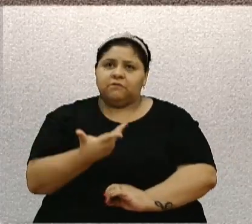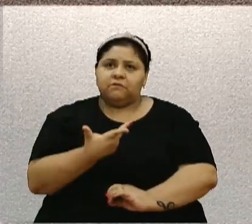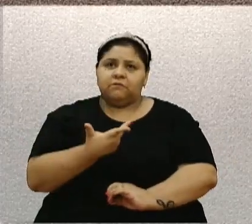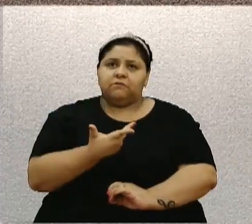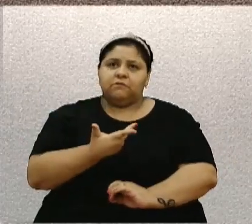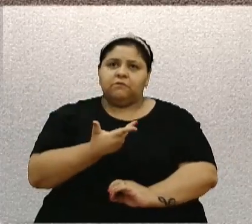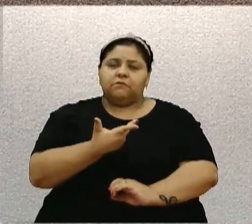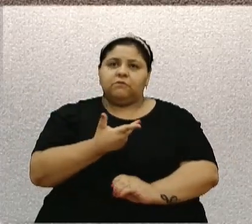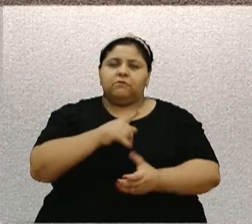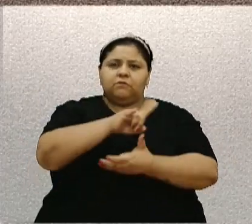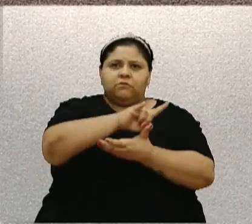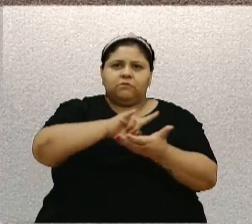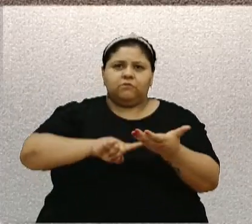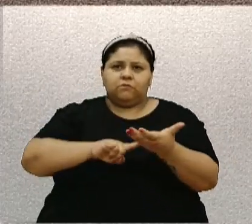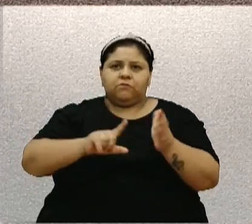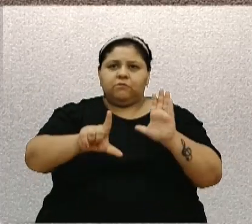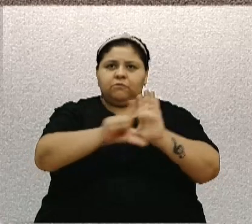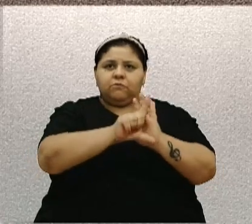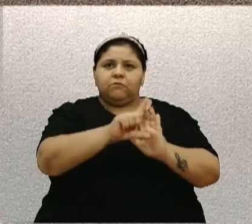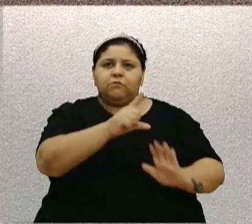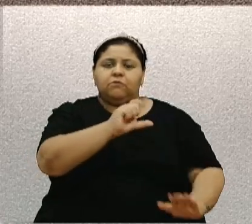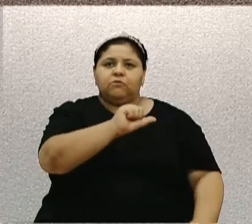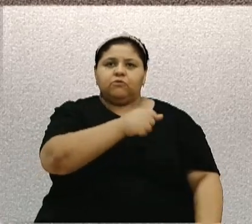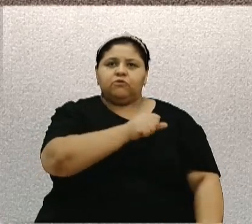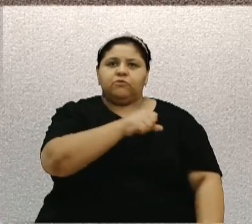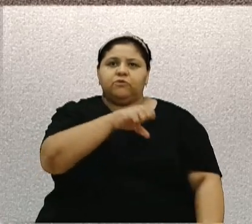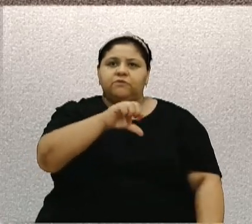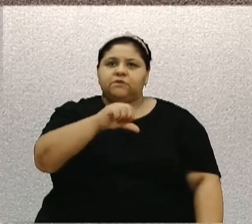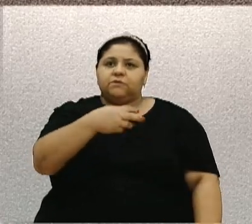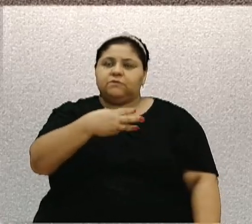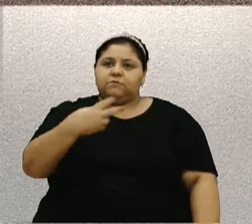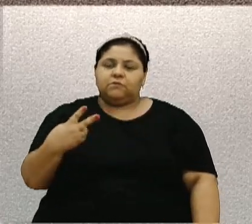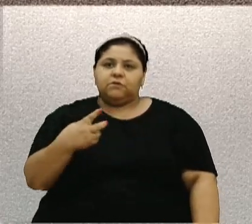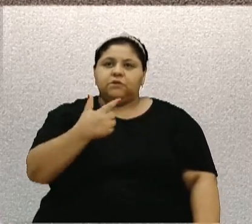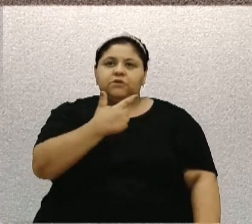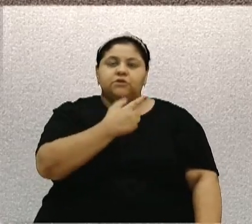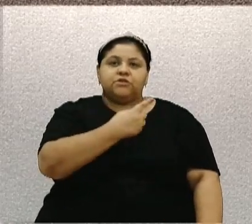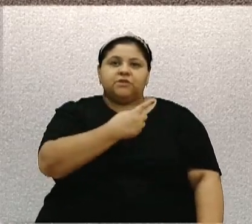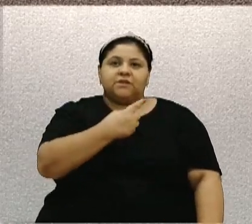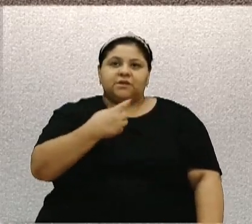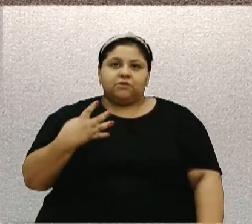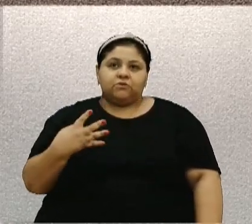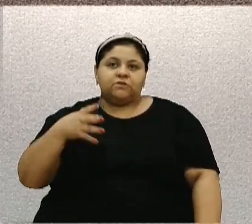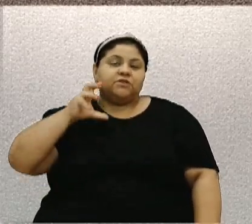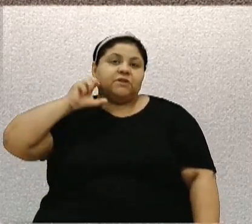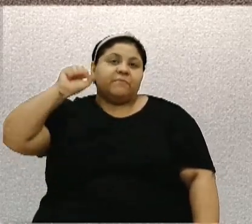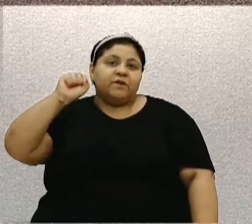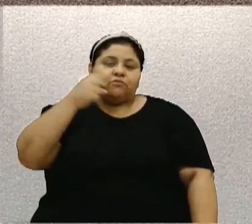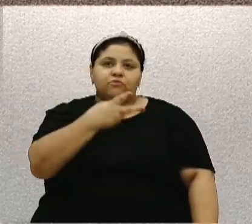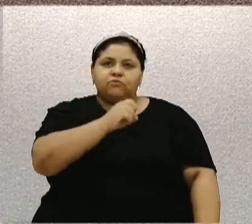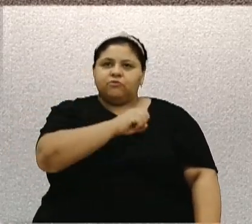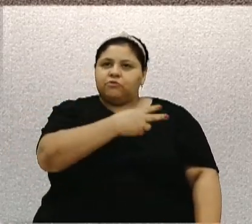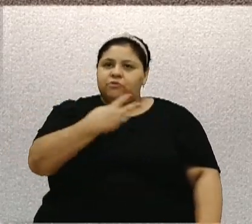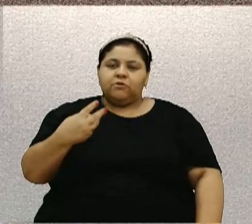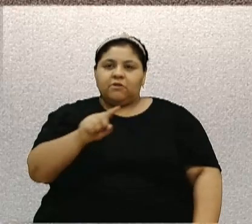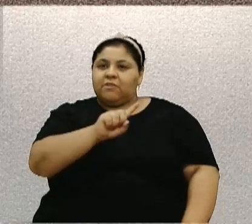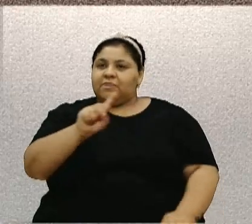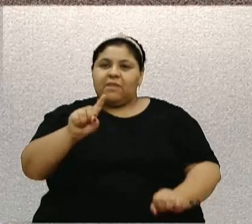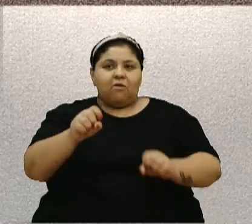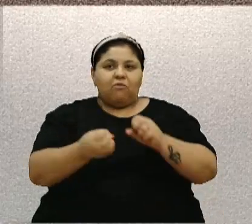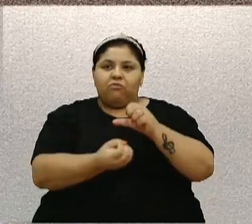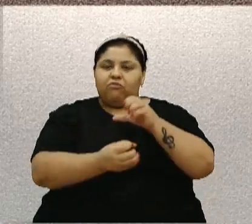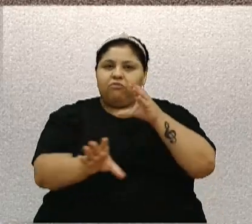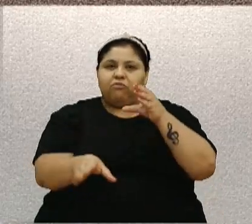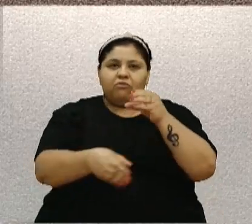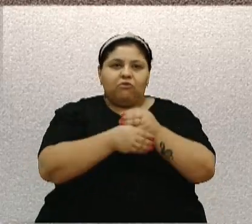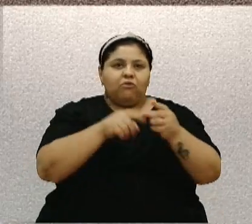Lei 8.932, de 14 de abril de 2023, não foram incluídas, uma vez que o